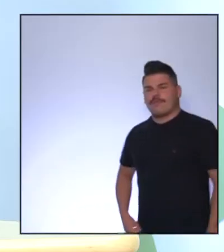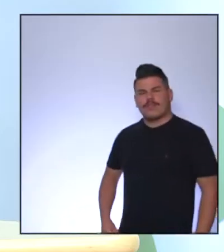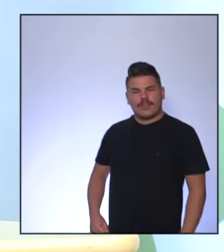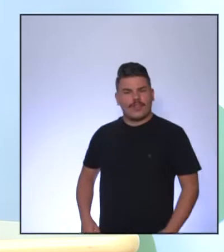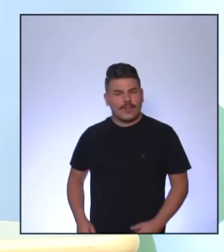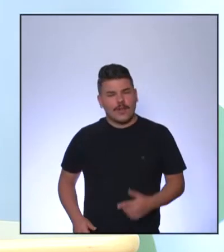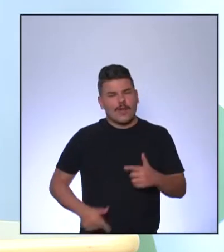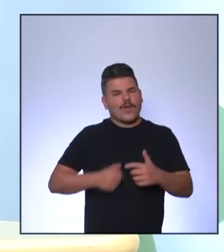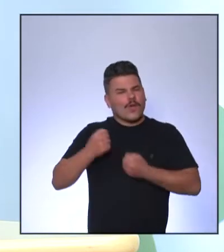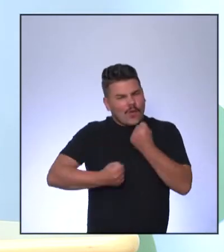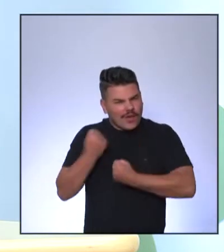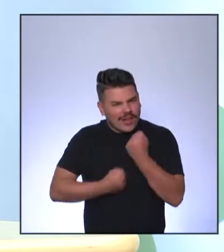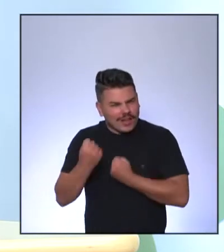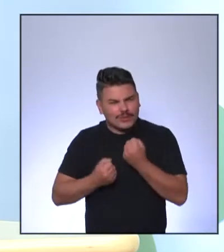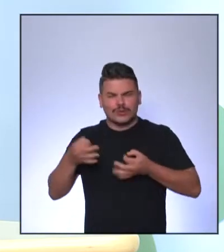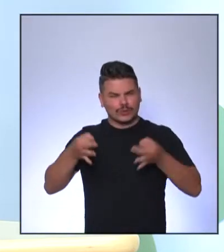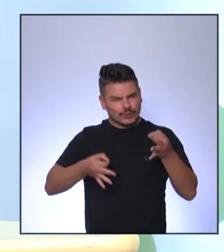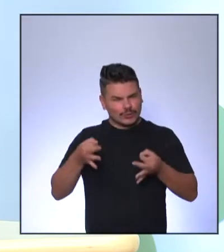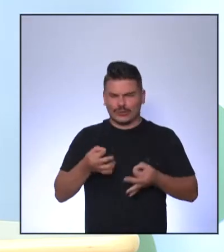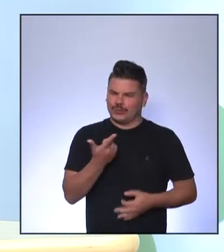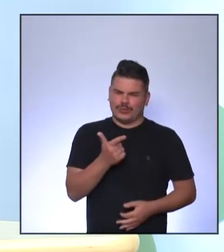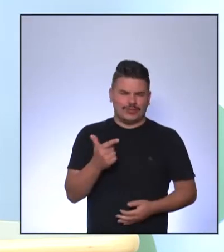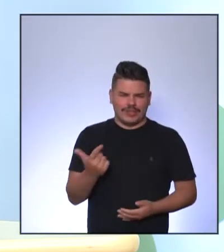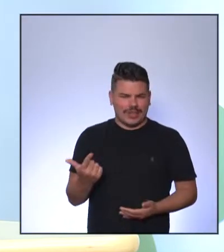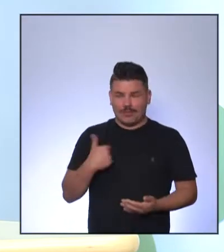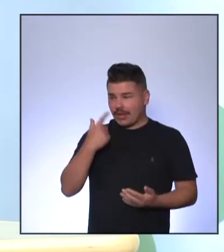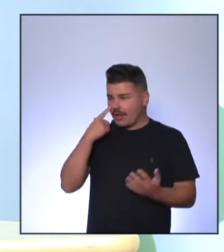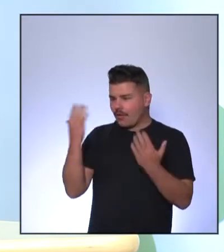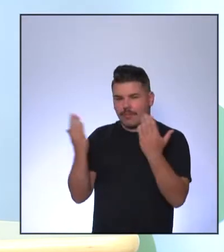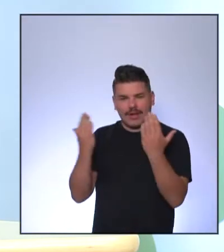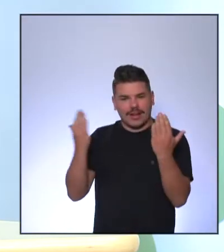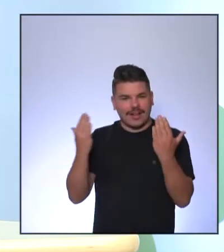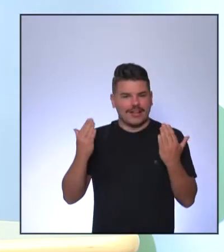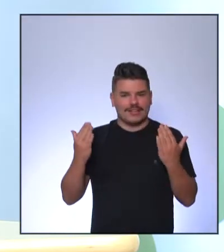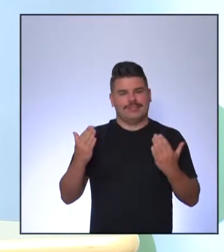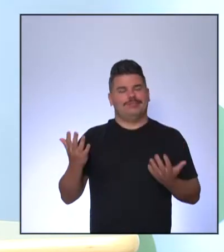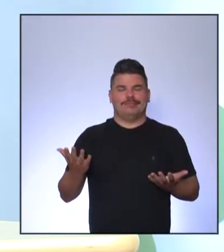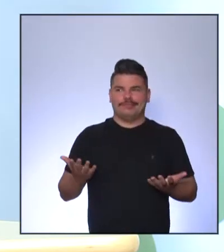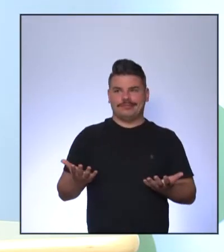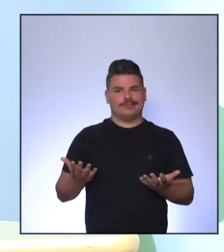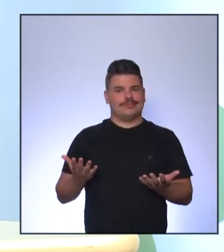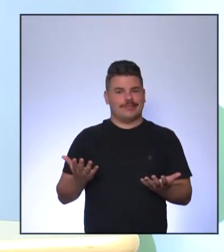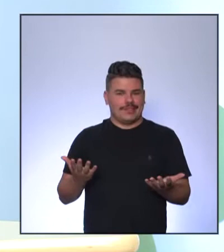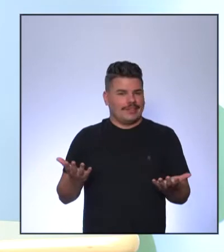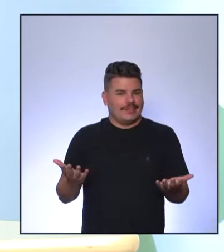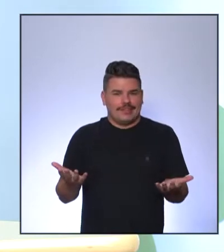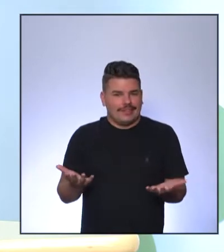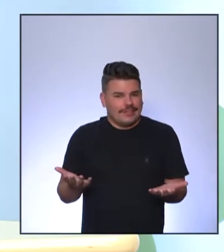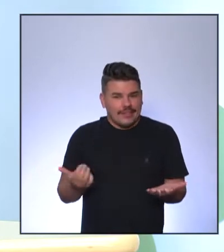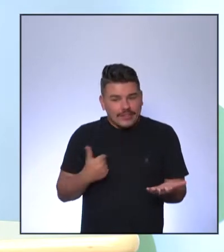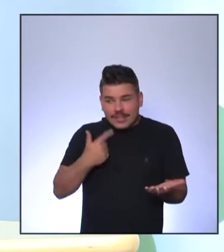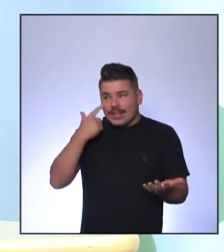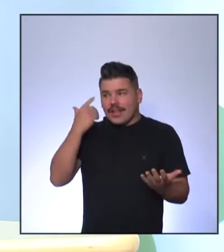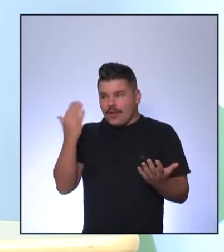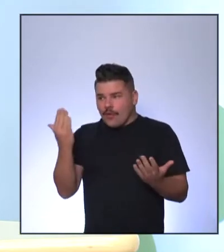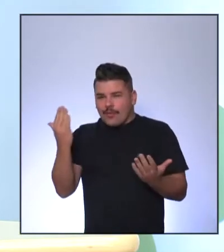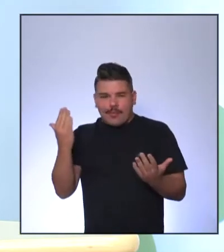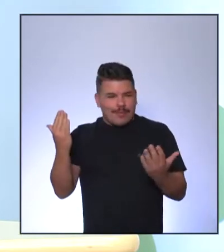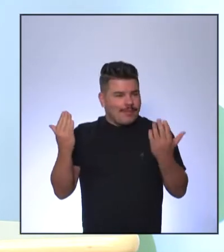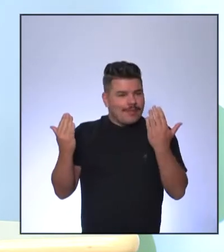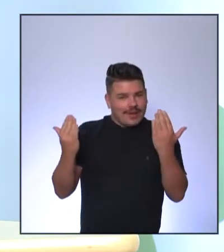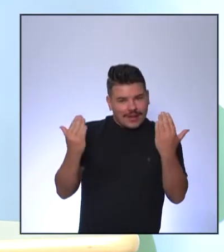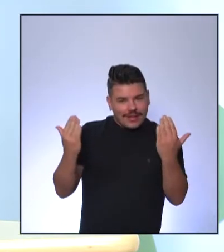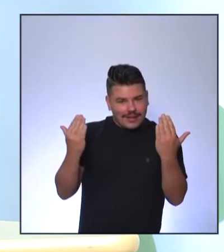comparação justa? Não seria uma comparação justa, né, pessoal? Então, quando a gente está fazendo uma comparação, a gente tem que manter todas